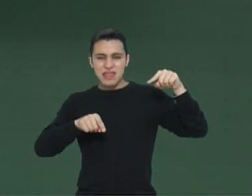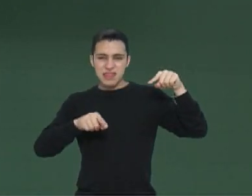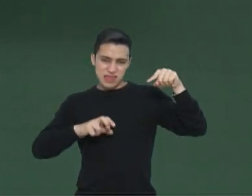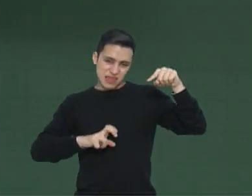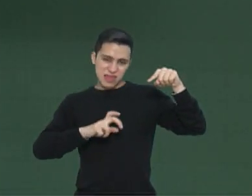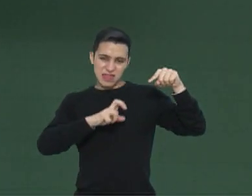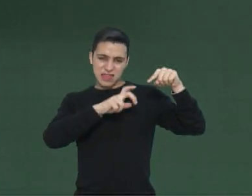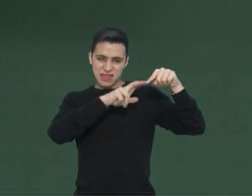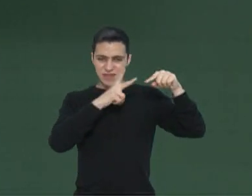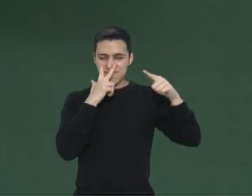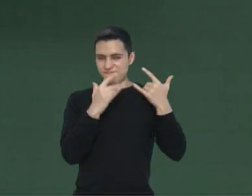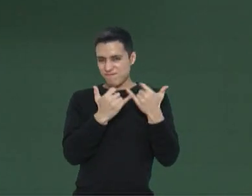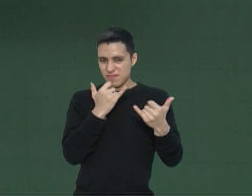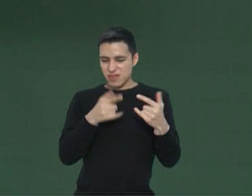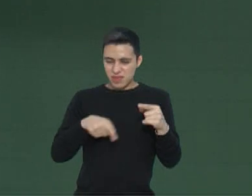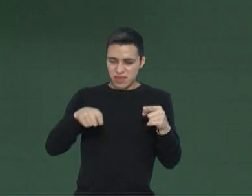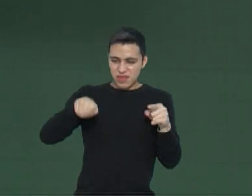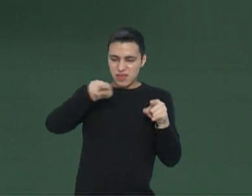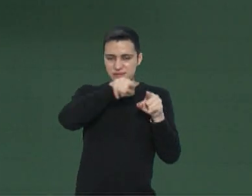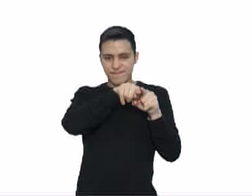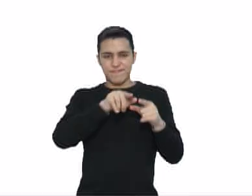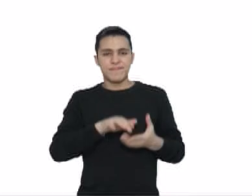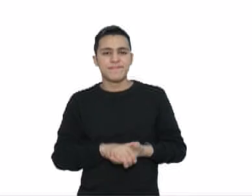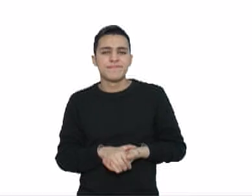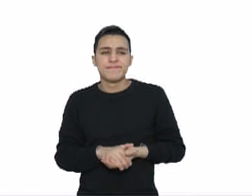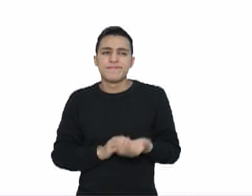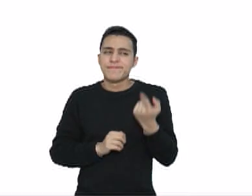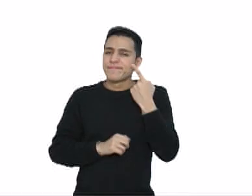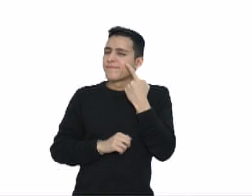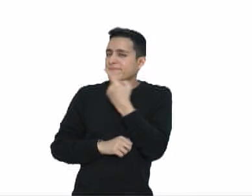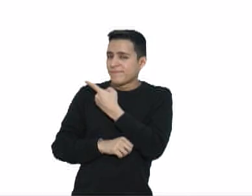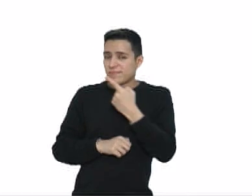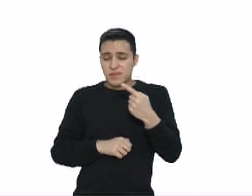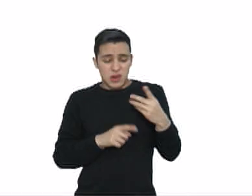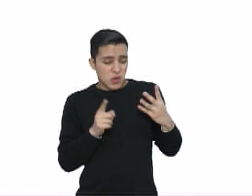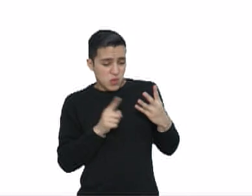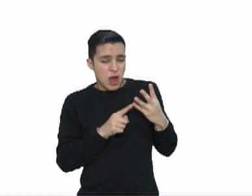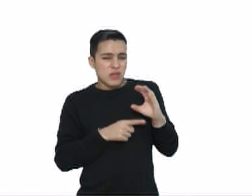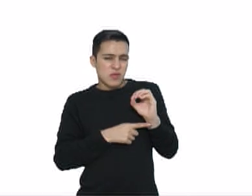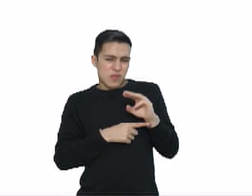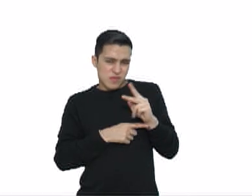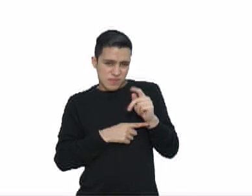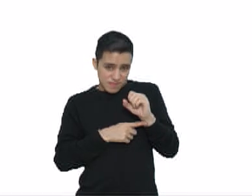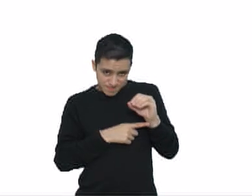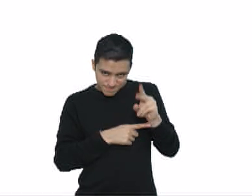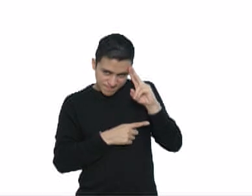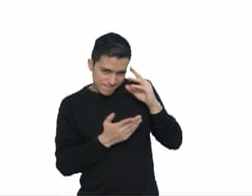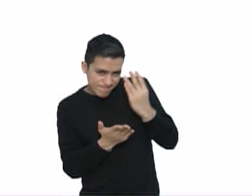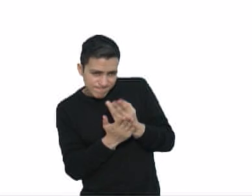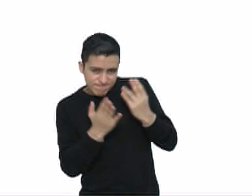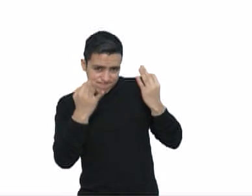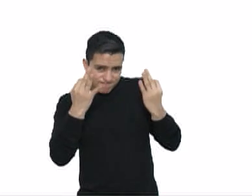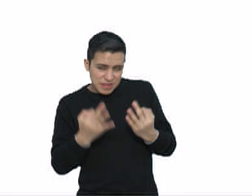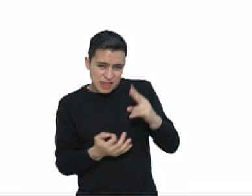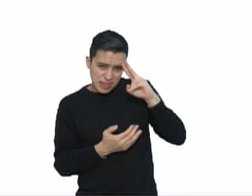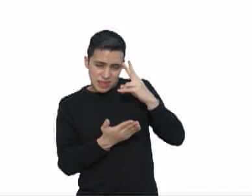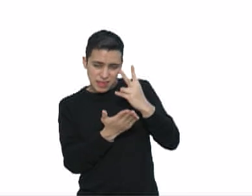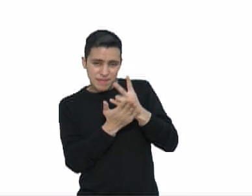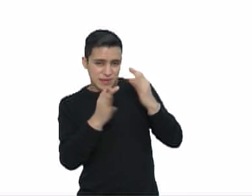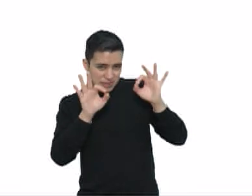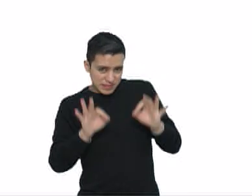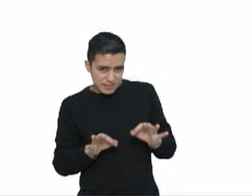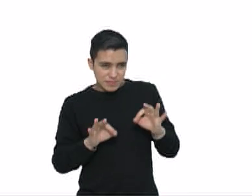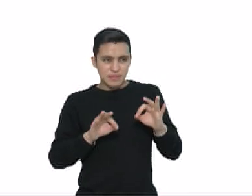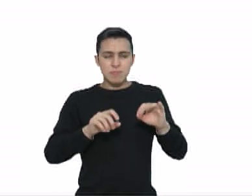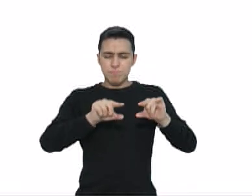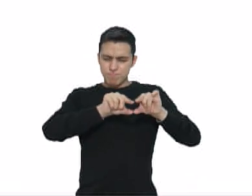cada momento da música. E aqui nós temos o quarto compasso, lembrando sempre, retângulo colorido, letra